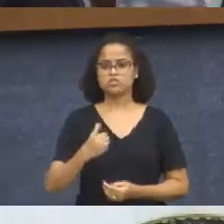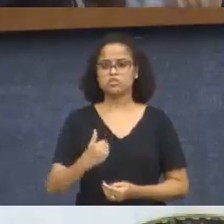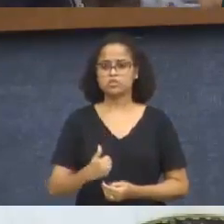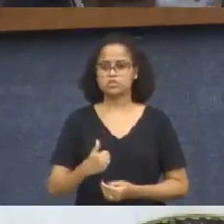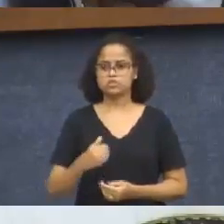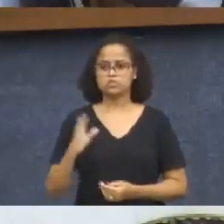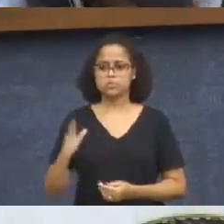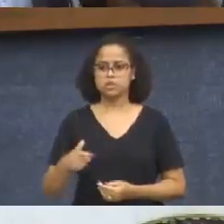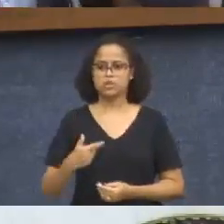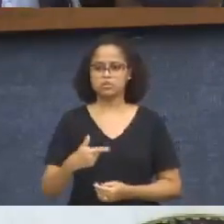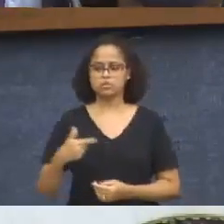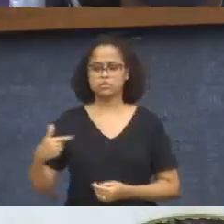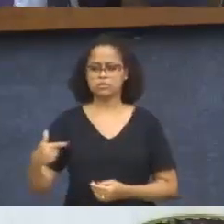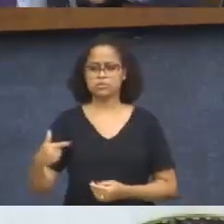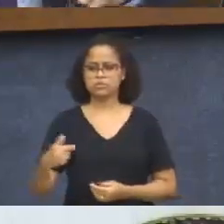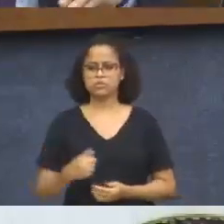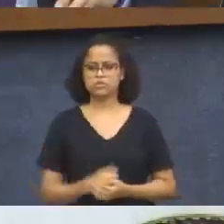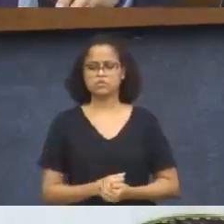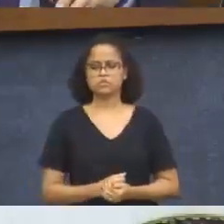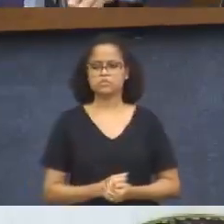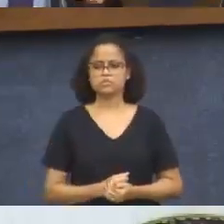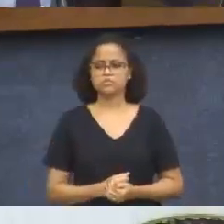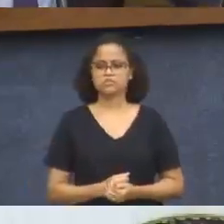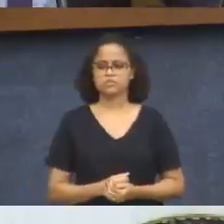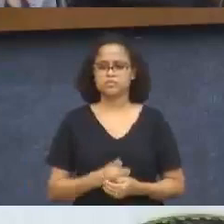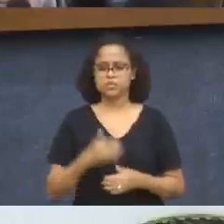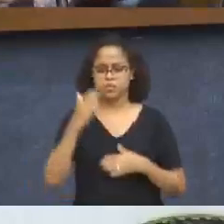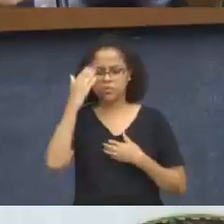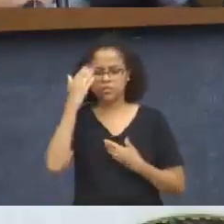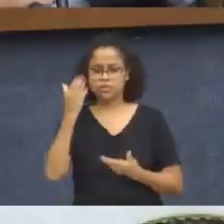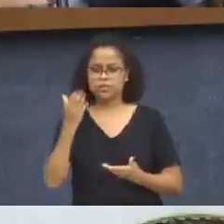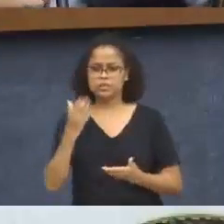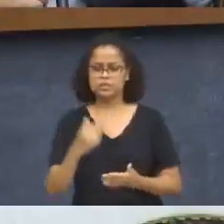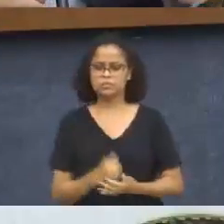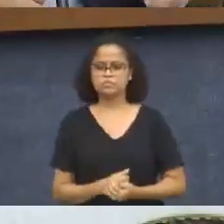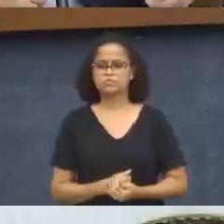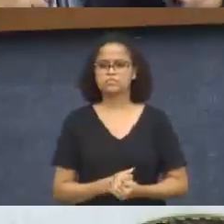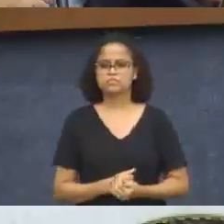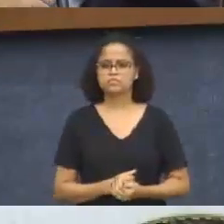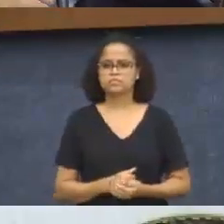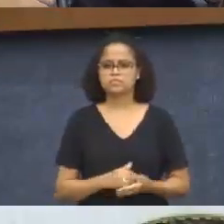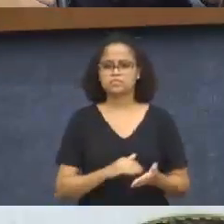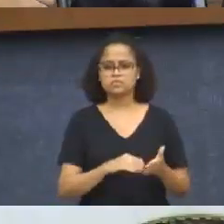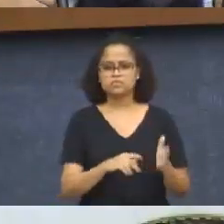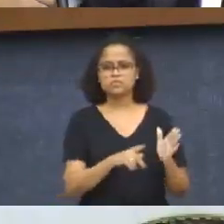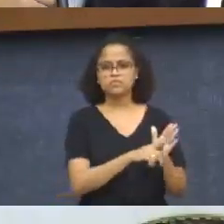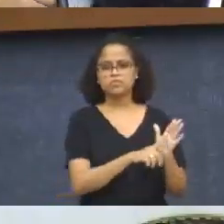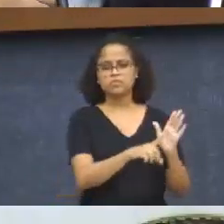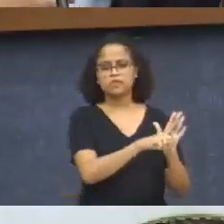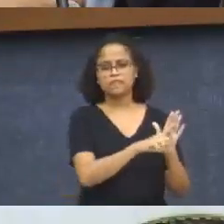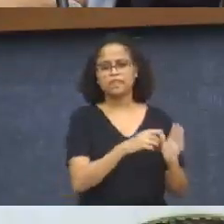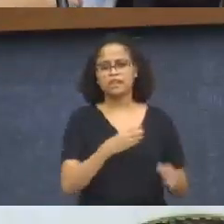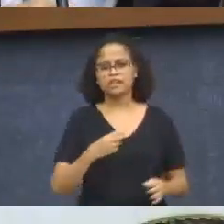401/2022. Obrigado, senhor vice-presidente. Senhora secretária, por gentileza. Projeto de